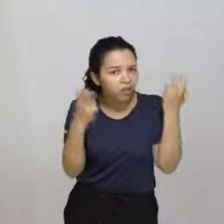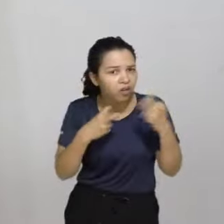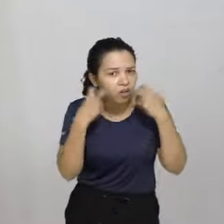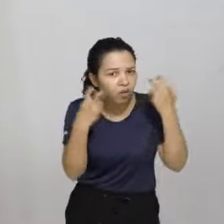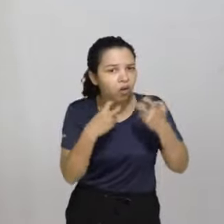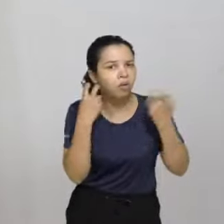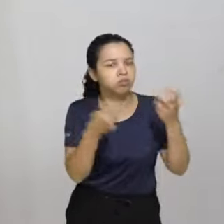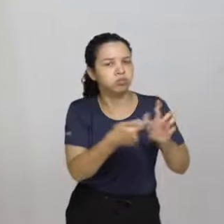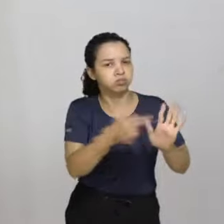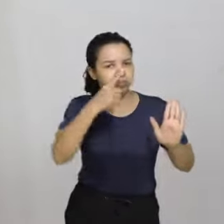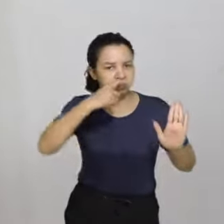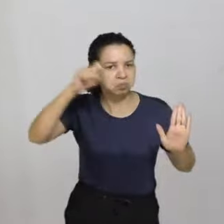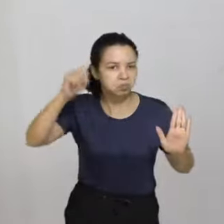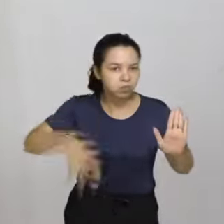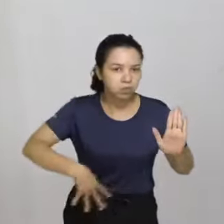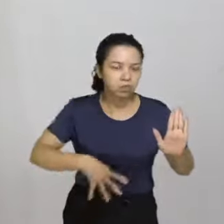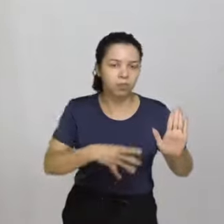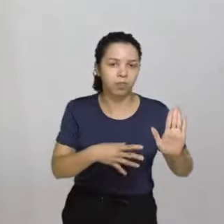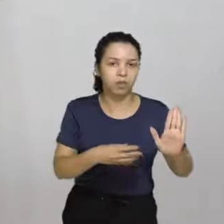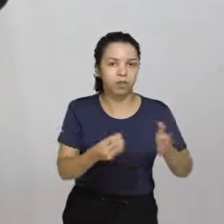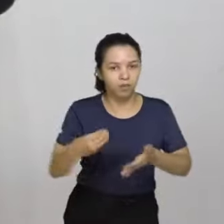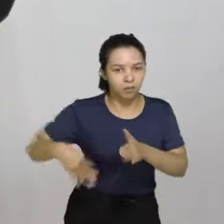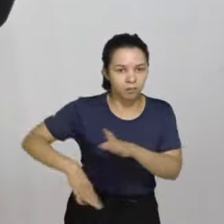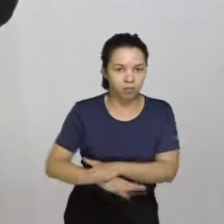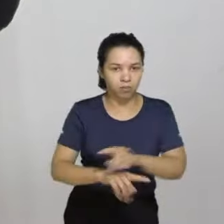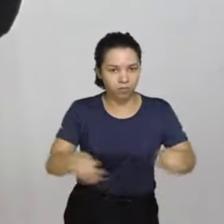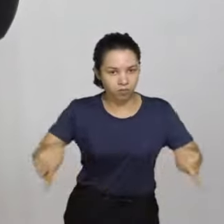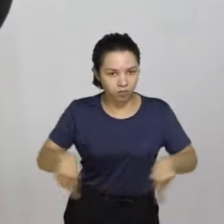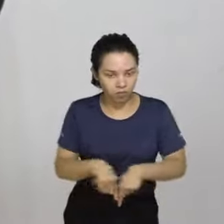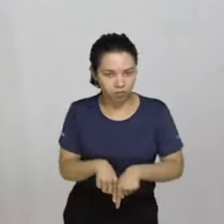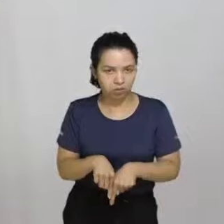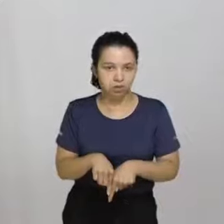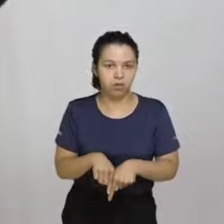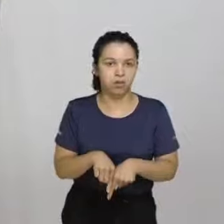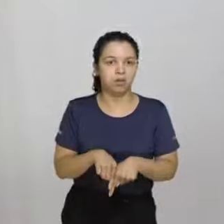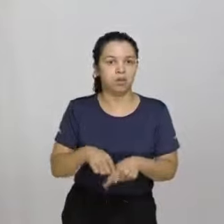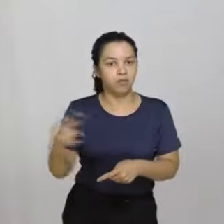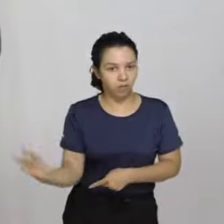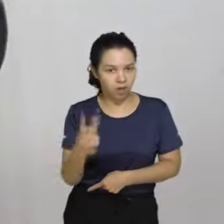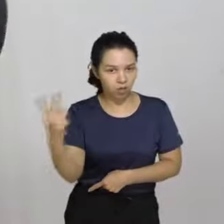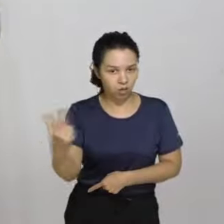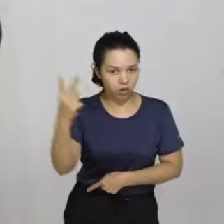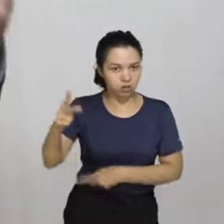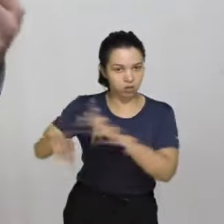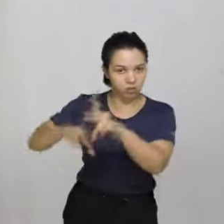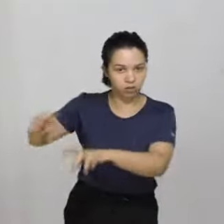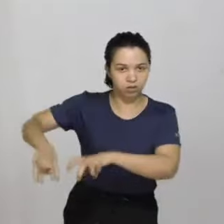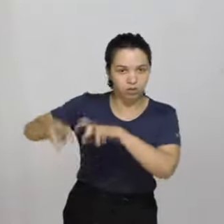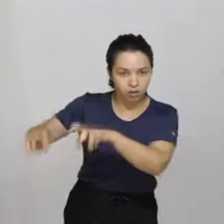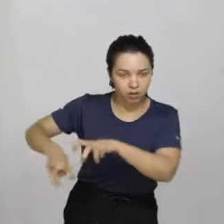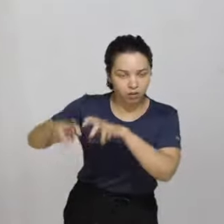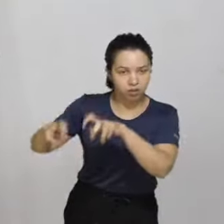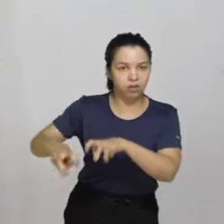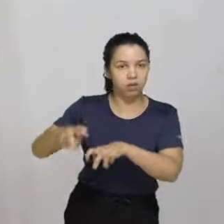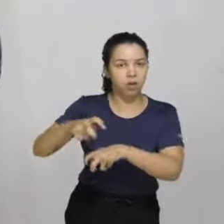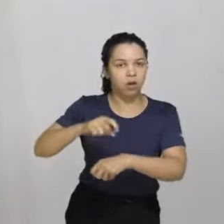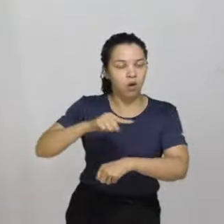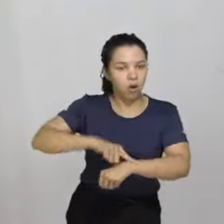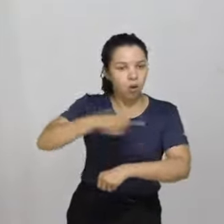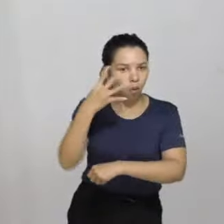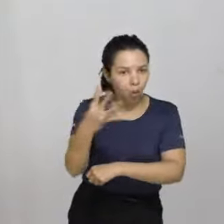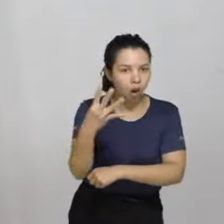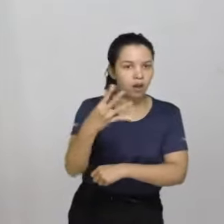do material desse que foi jogado embaixo do nosso gabinete. Valorize o nosso agricultor, aquele que levanta 4 da manhã,